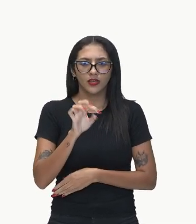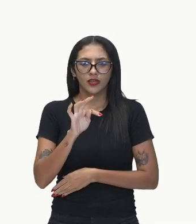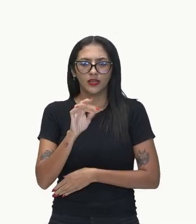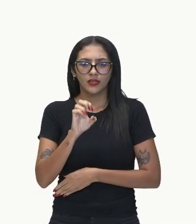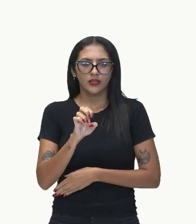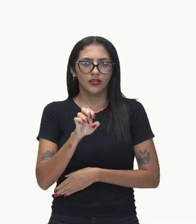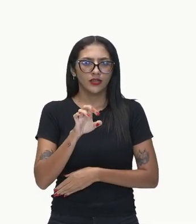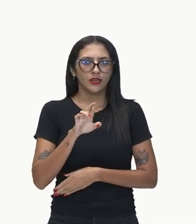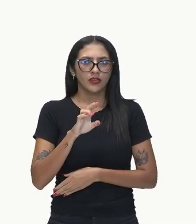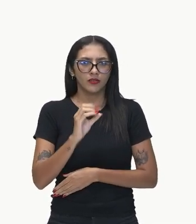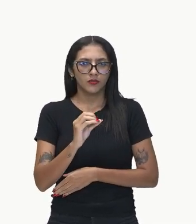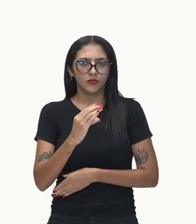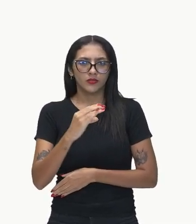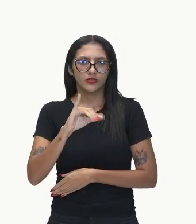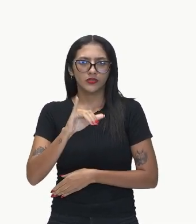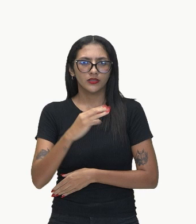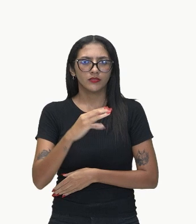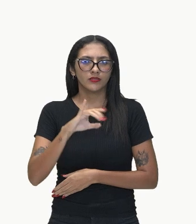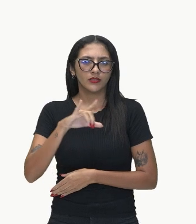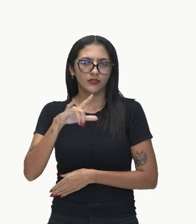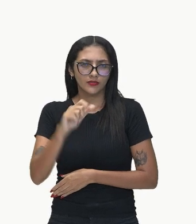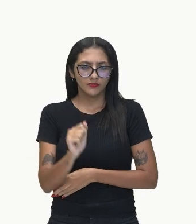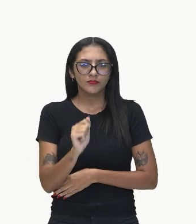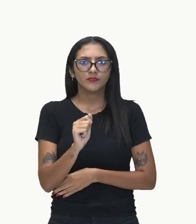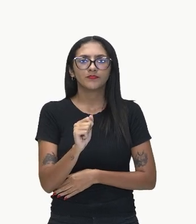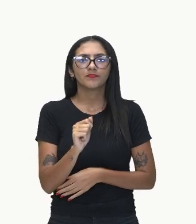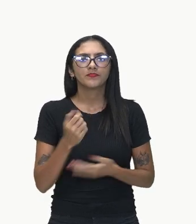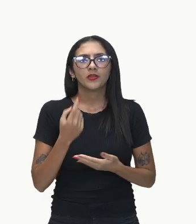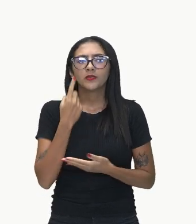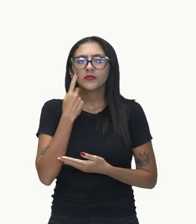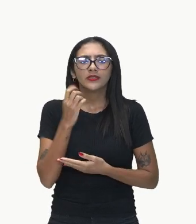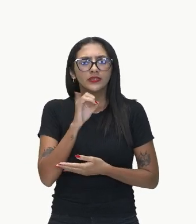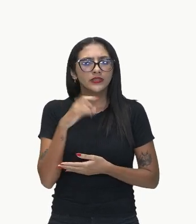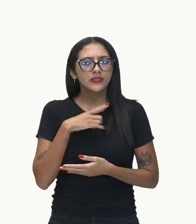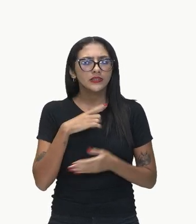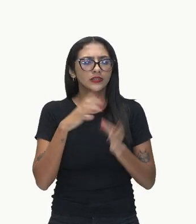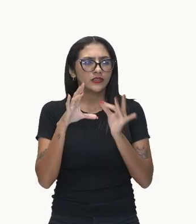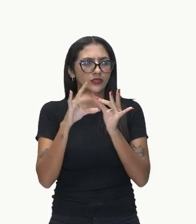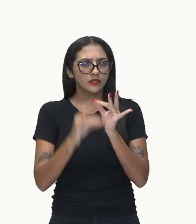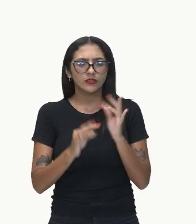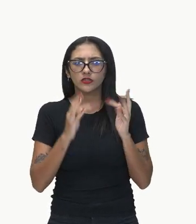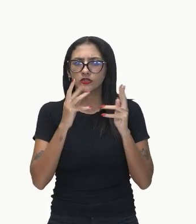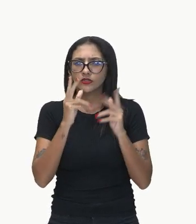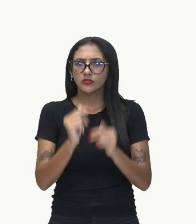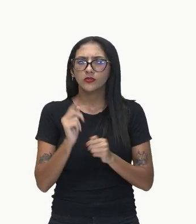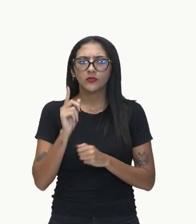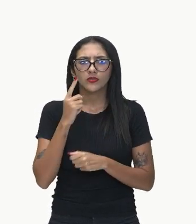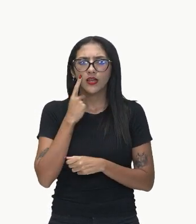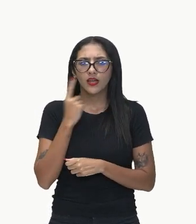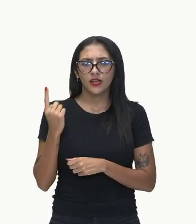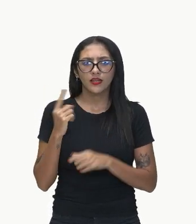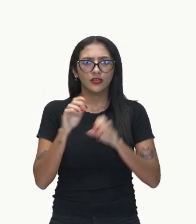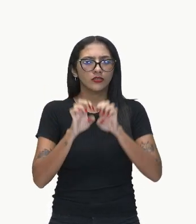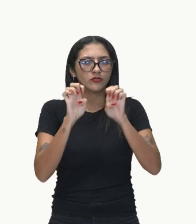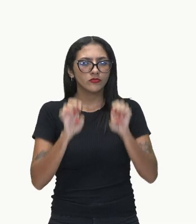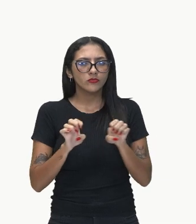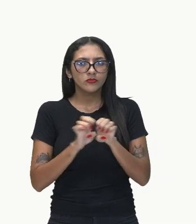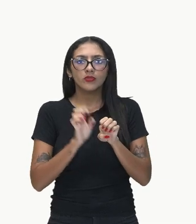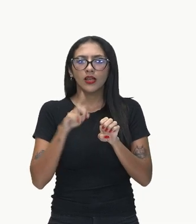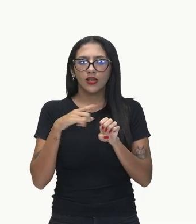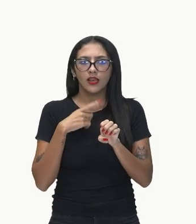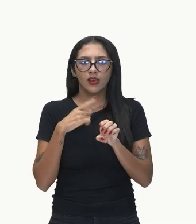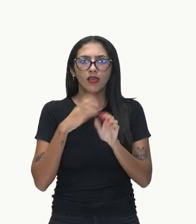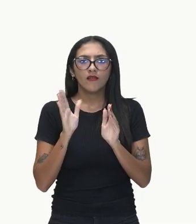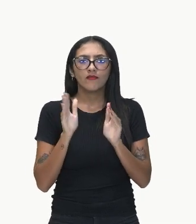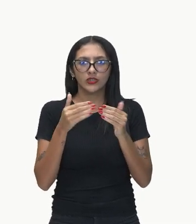heterocíclica. Então, se eu for classificar toda essa cadeia aqui, como é que fica? Ela é uma cadeia fechada, é a